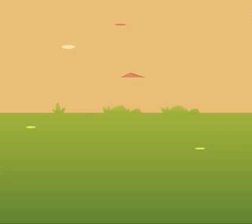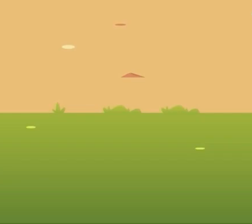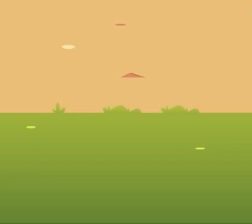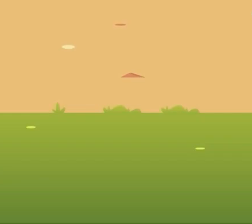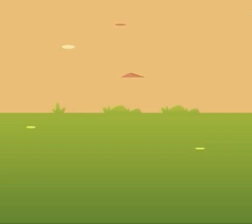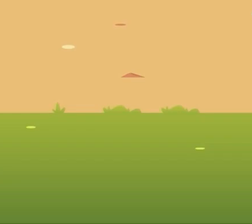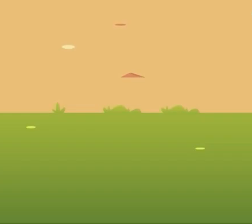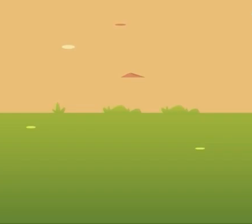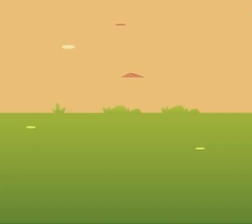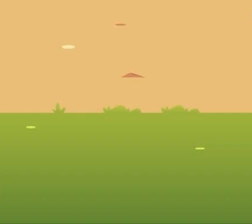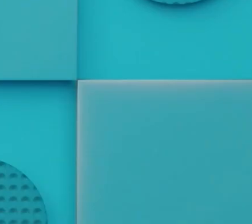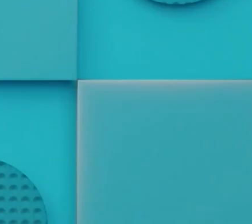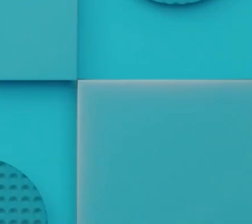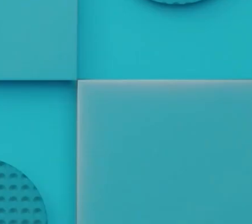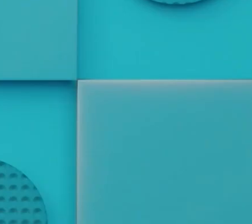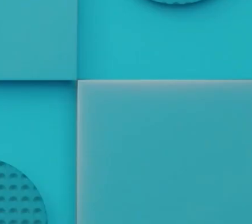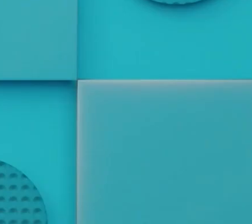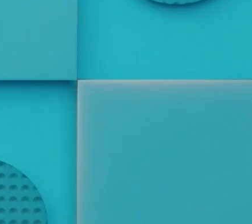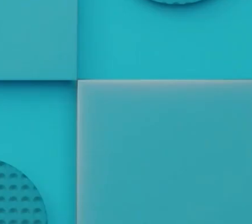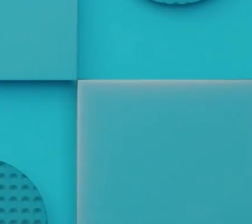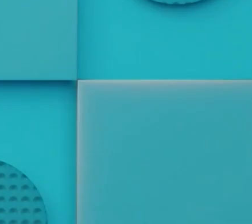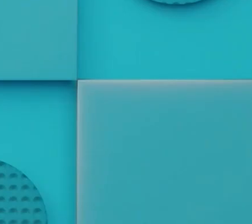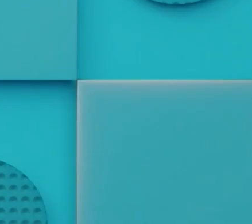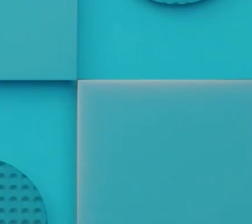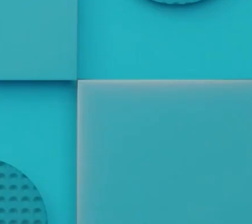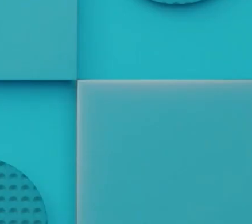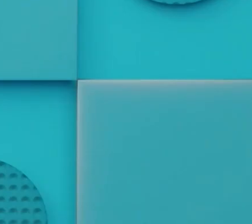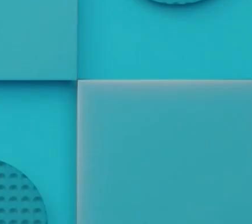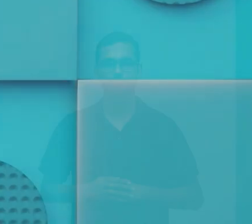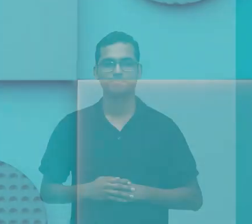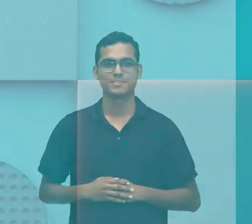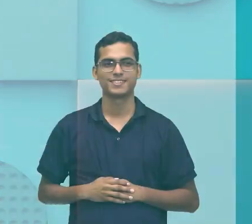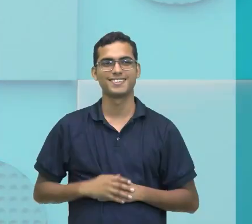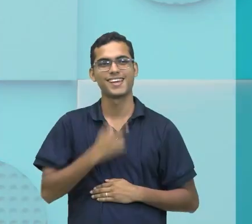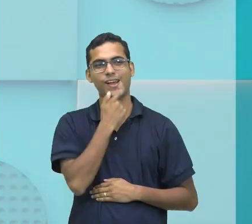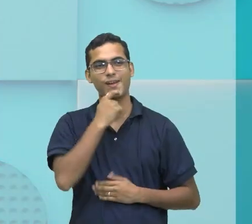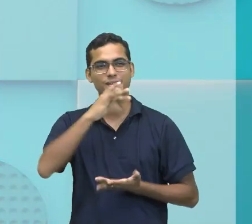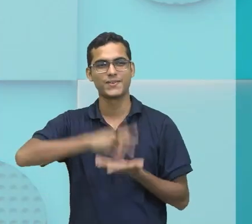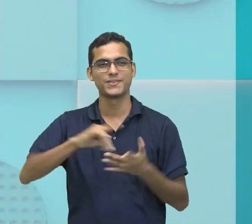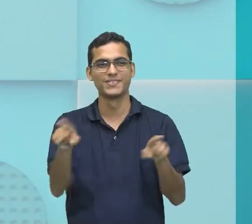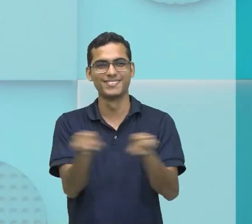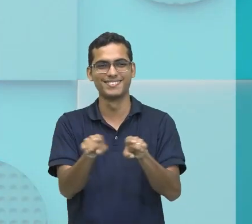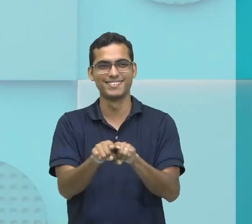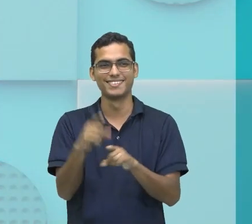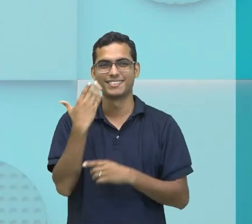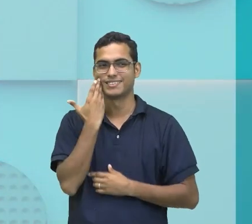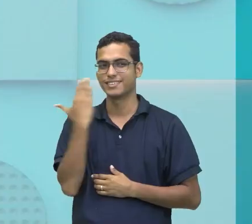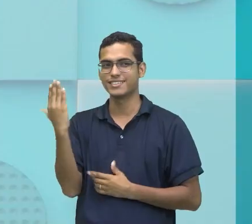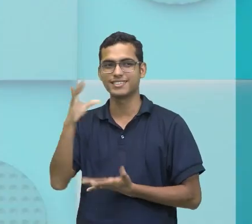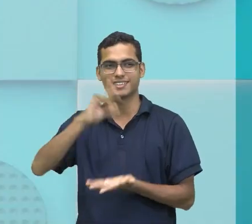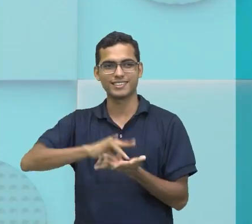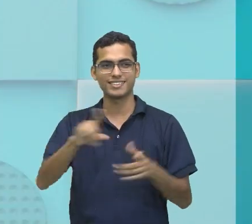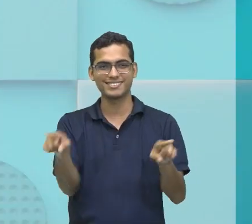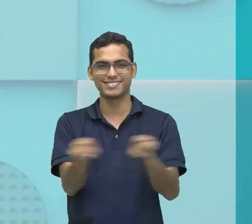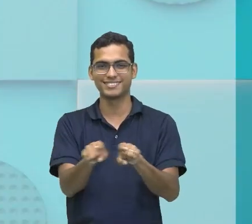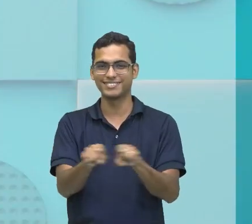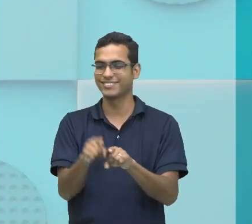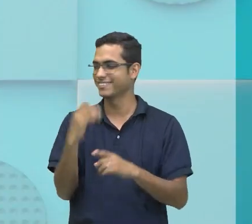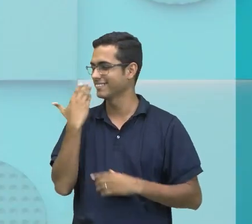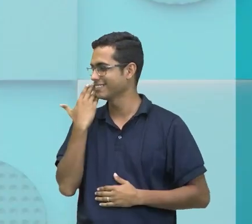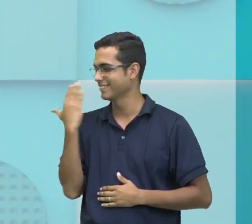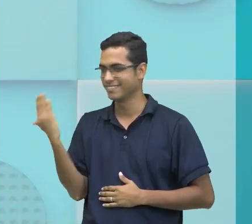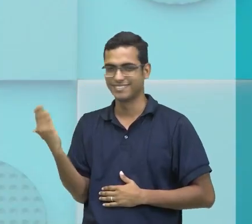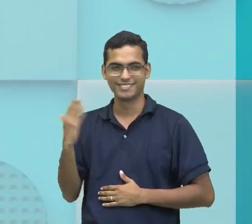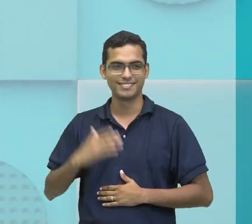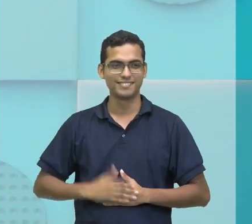S. Então, nós vimos aí em língua inglesa, né, como é que é colocado os pontos cardeais. E agora vou mostrar para